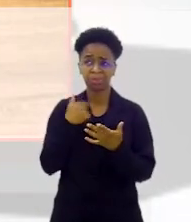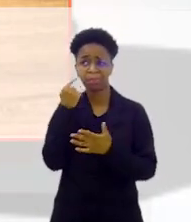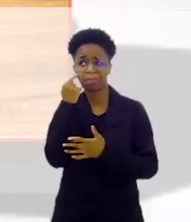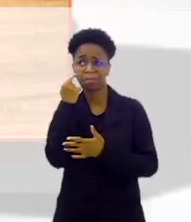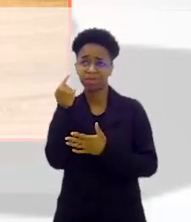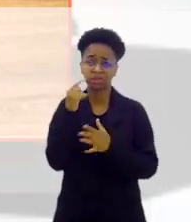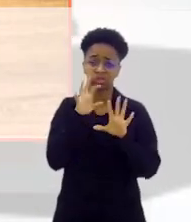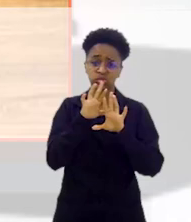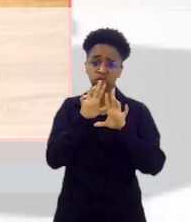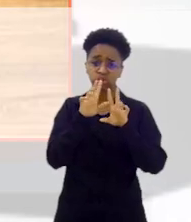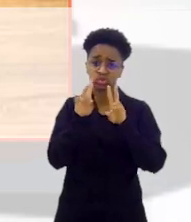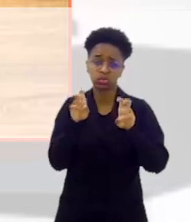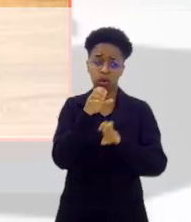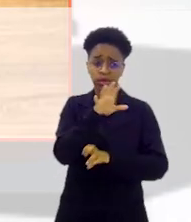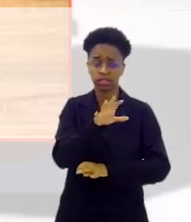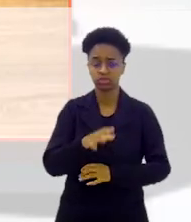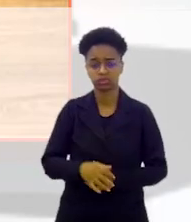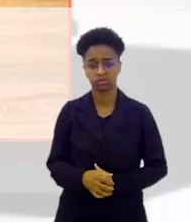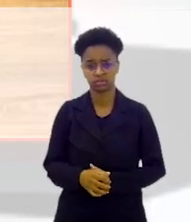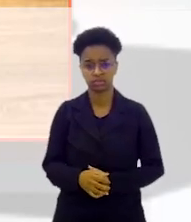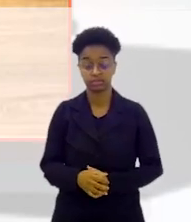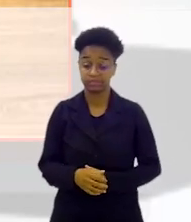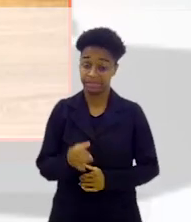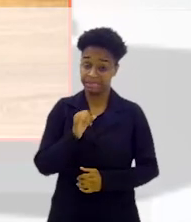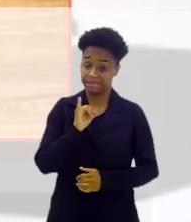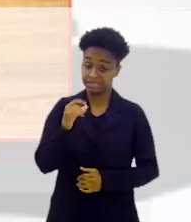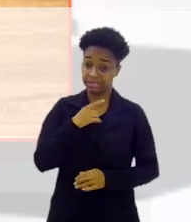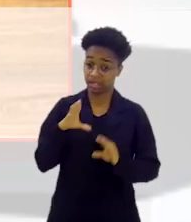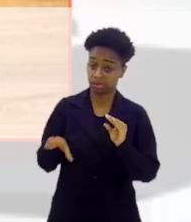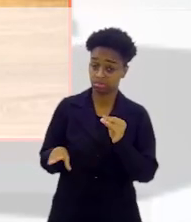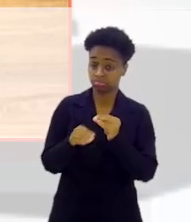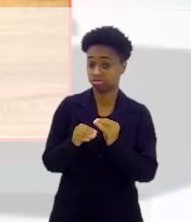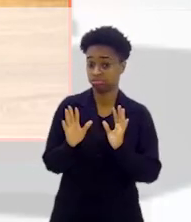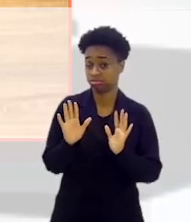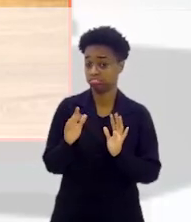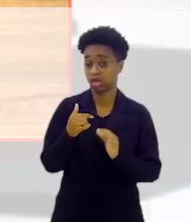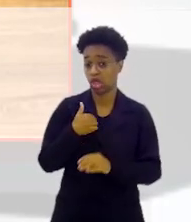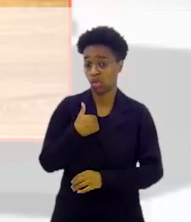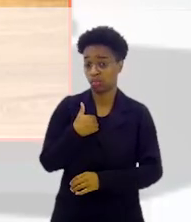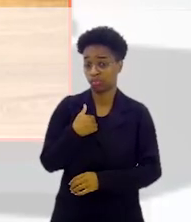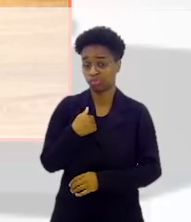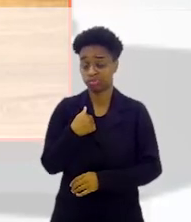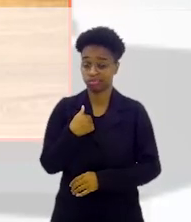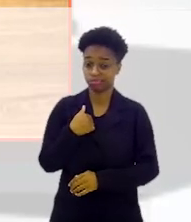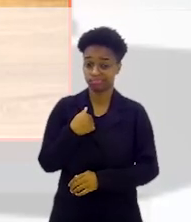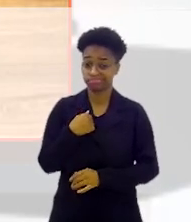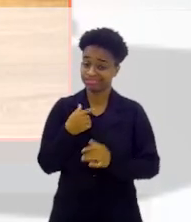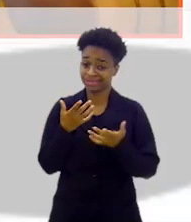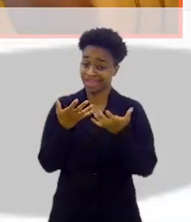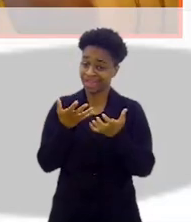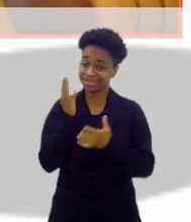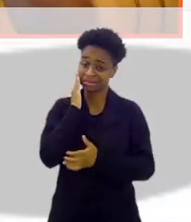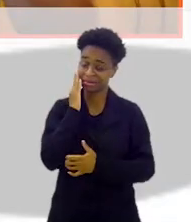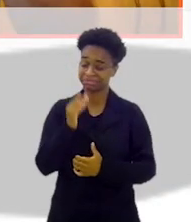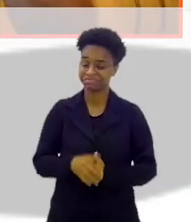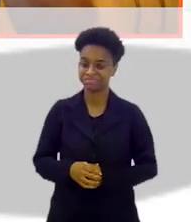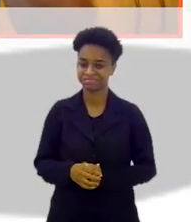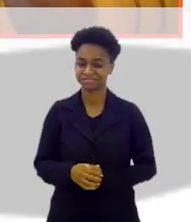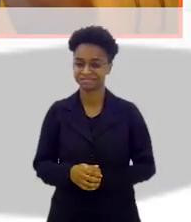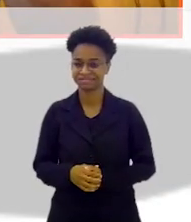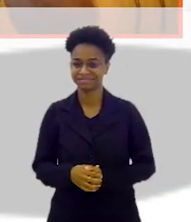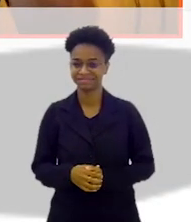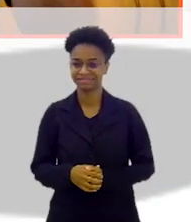né? Me chama muita atenção isso. Enfim. Se você tiver alguma coisa mais a adendar, eu estou aqui todo